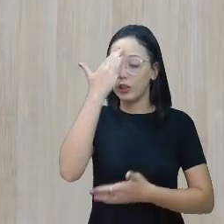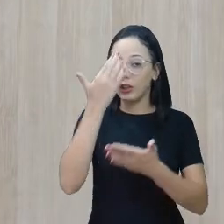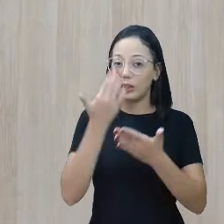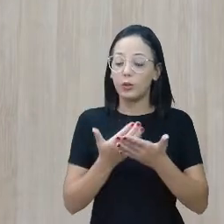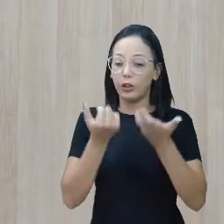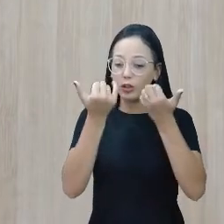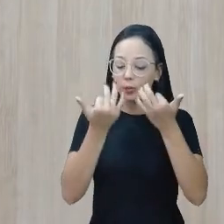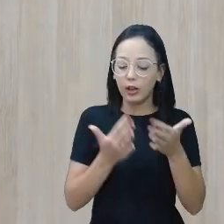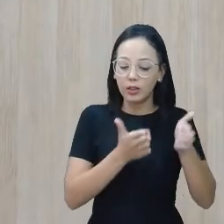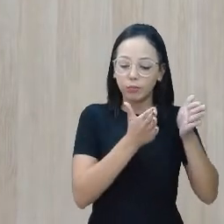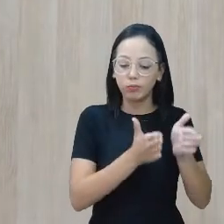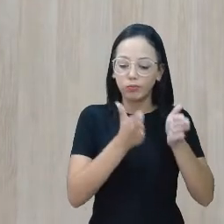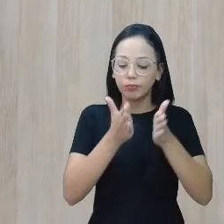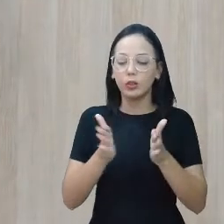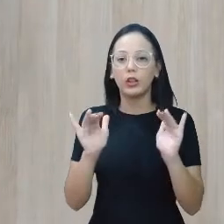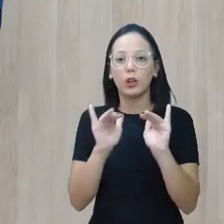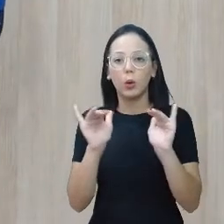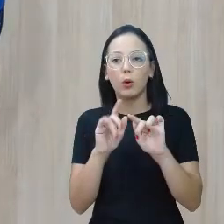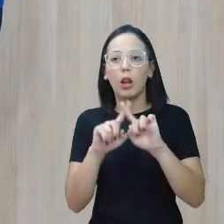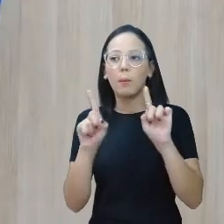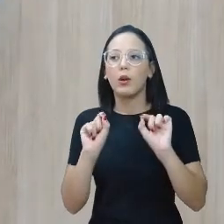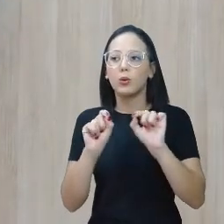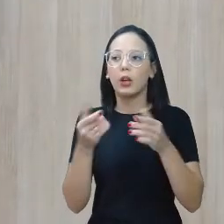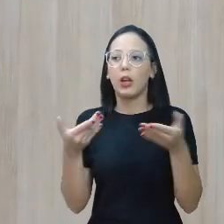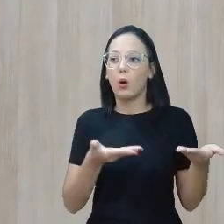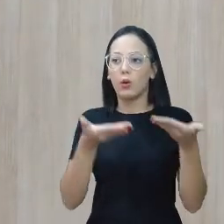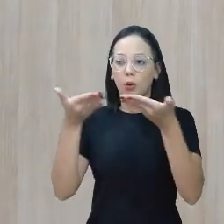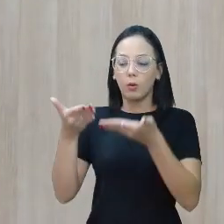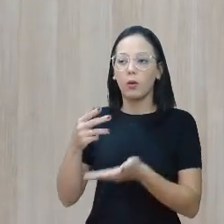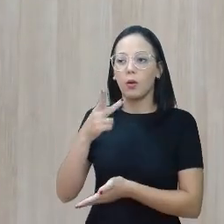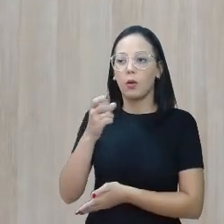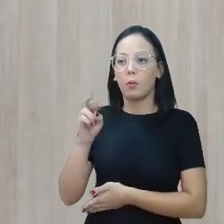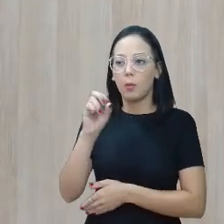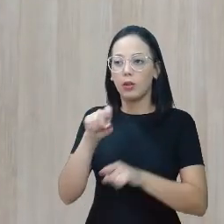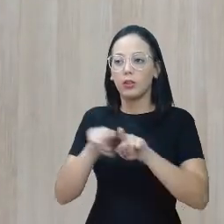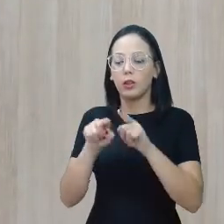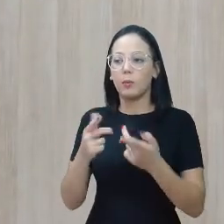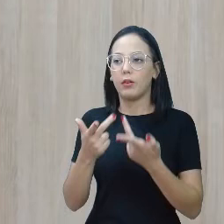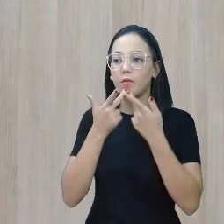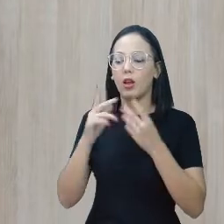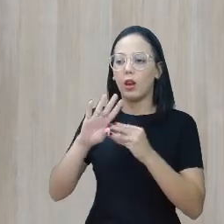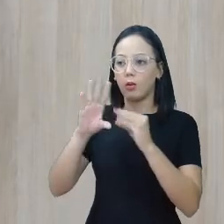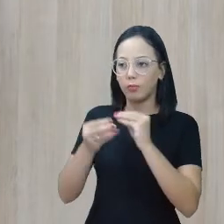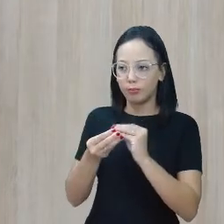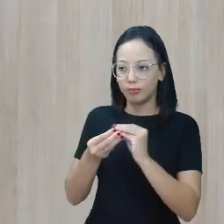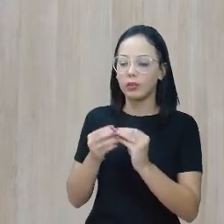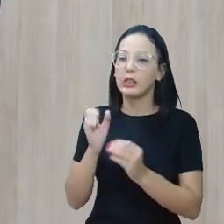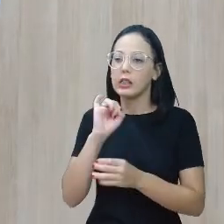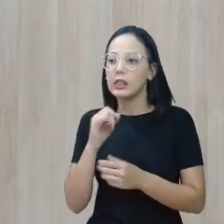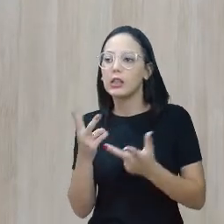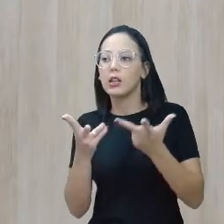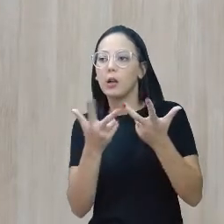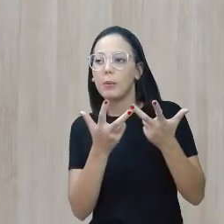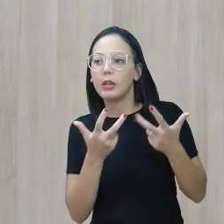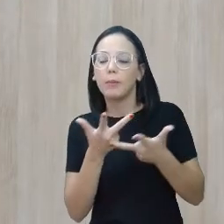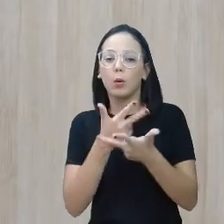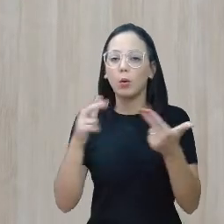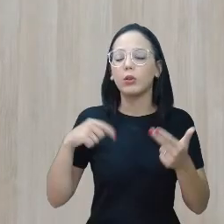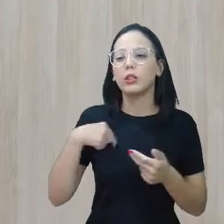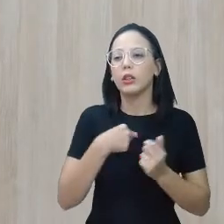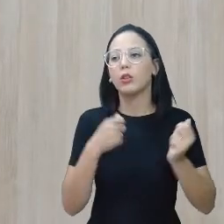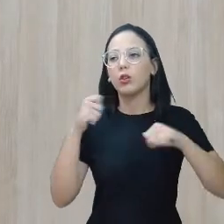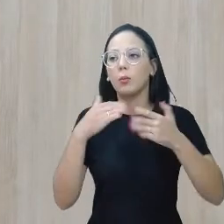explicação no passo a passo, ela ficou tranquila, mas aí eu vou passar para o professor Pedro, para ele também fazer as considerações dele, né? Se ele percebeu algo que a gente pode